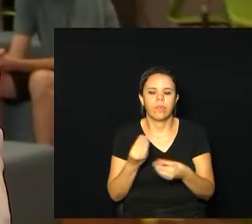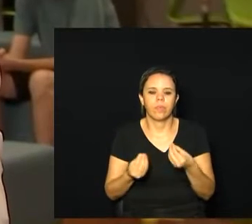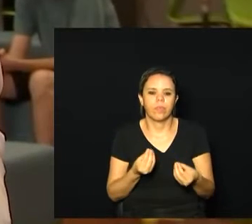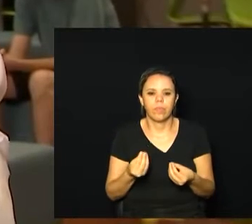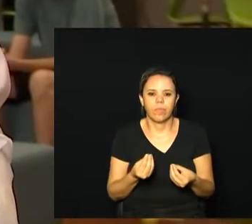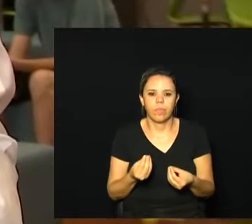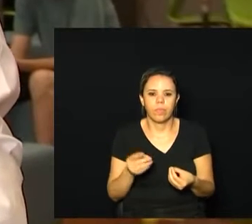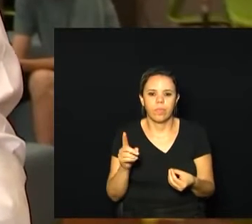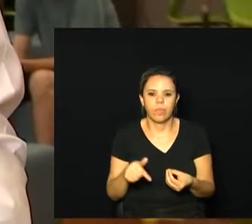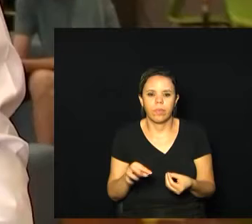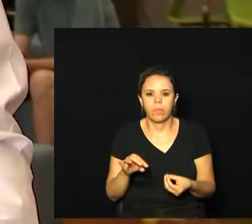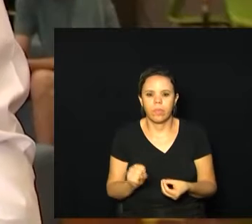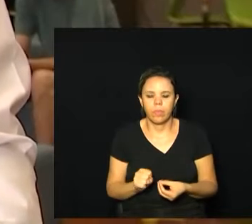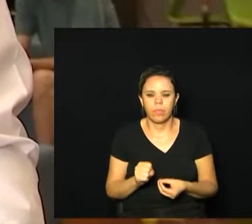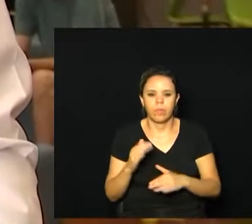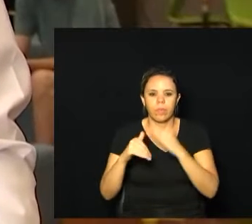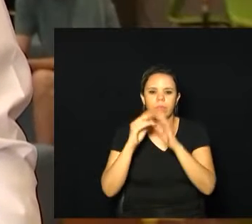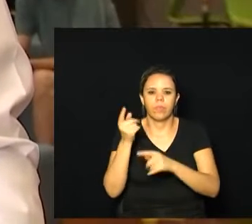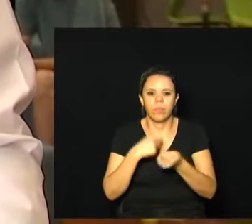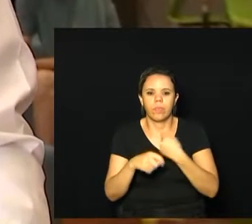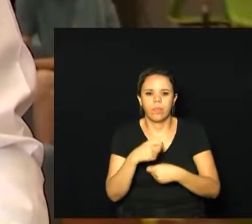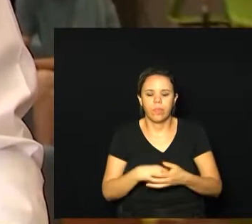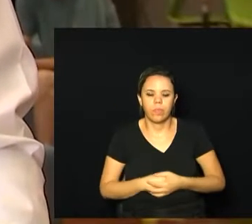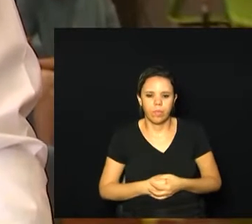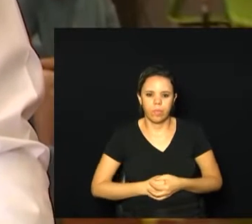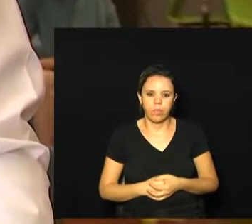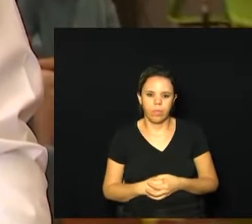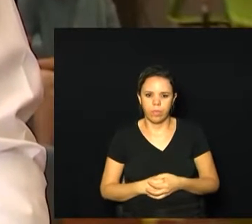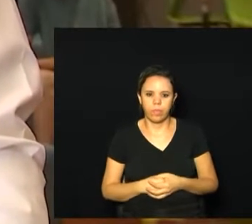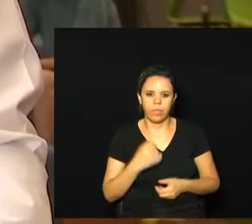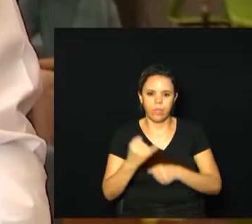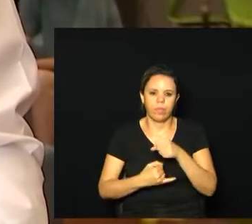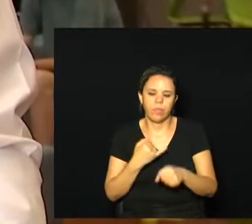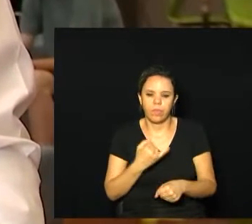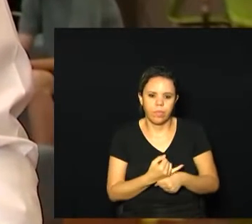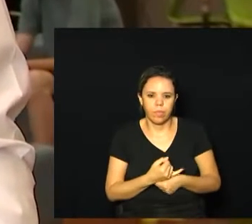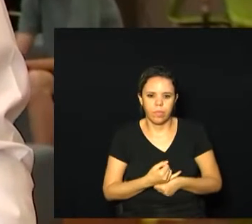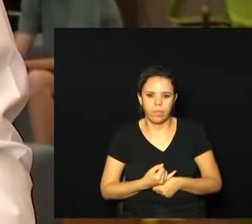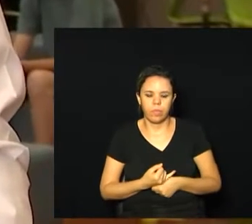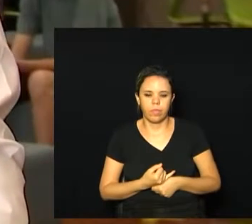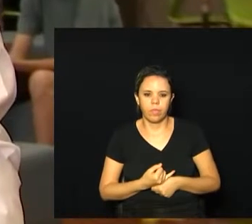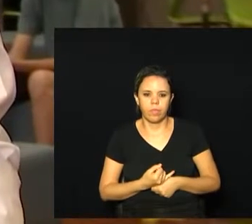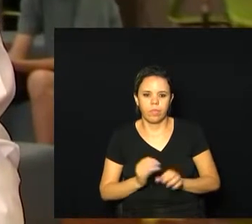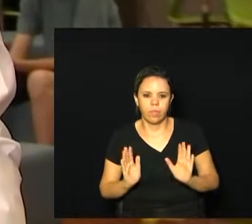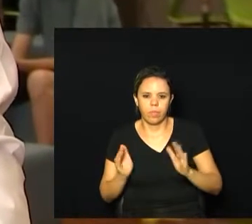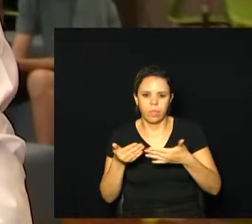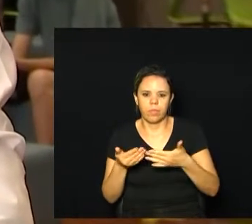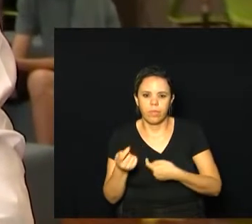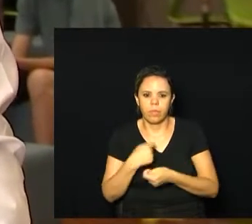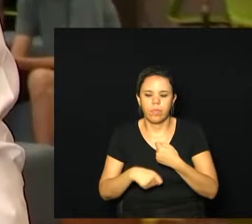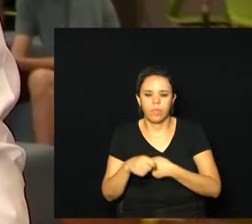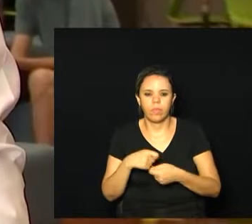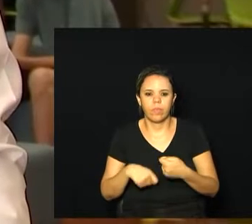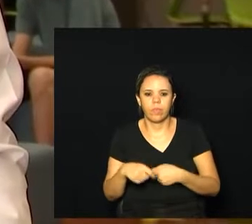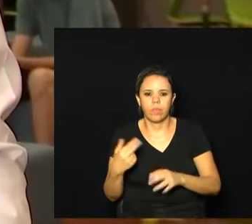Isso, a Thaís ela desenvolveu um plano de negócios de uma plataforma com foco no mercado pet.